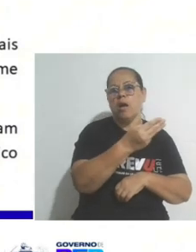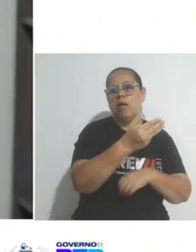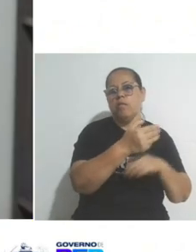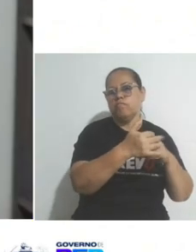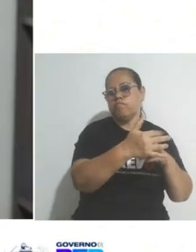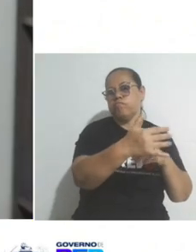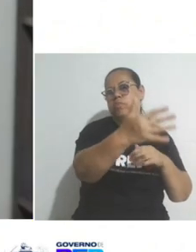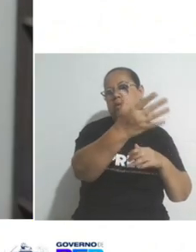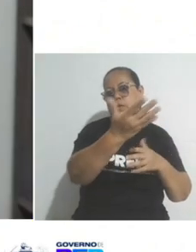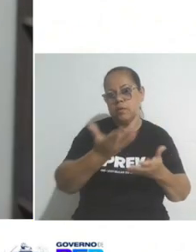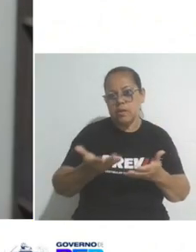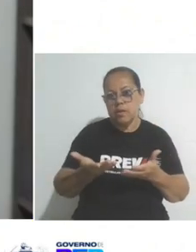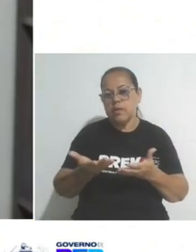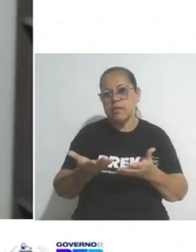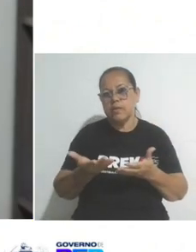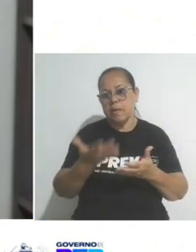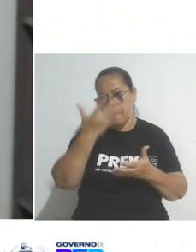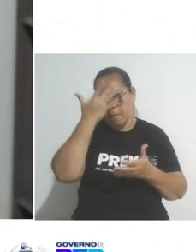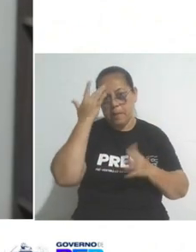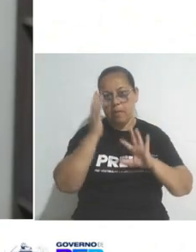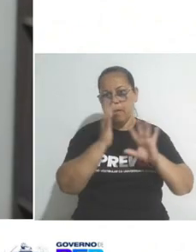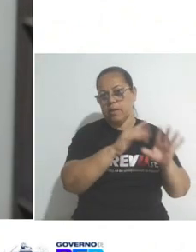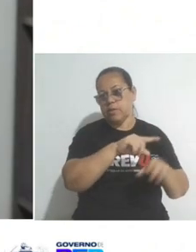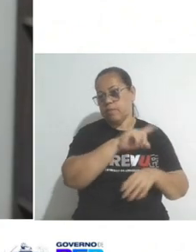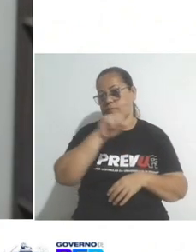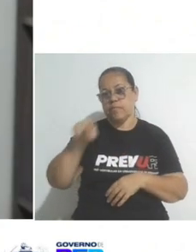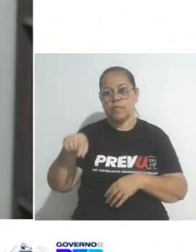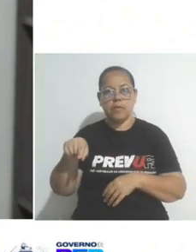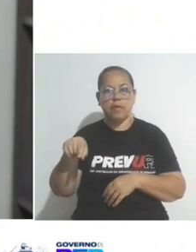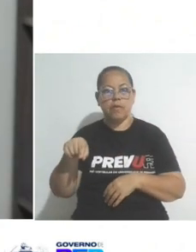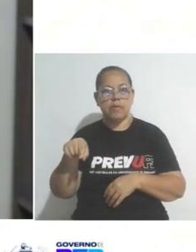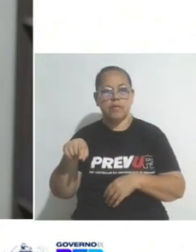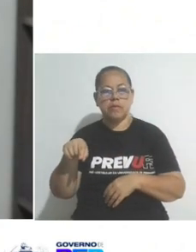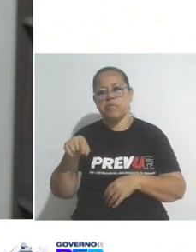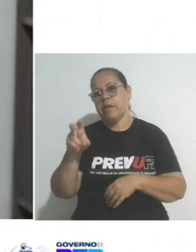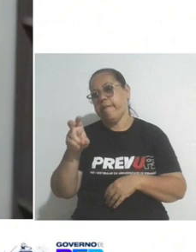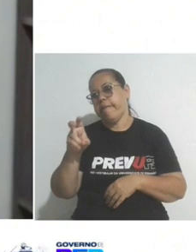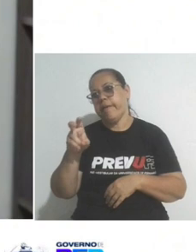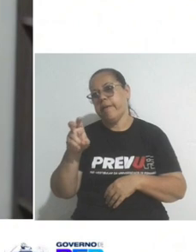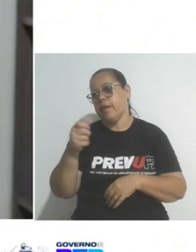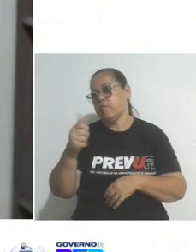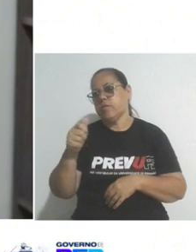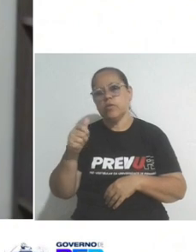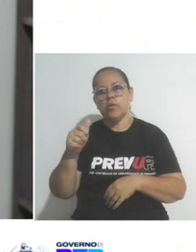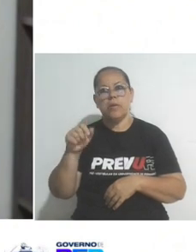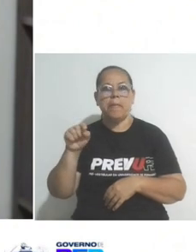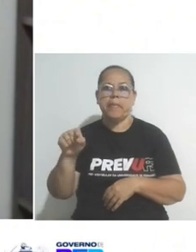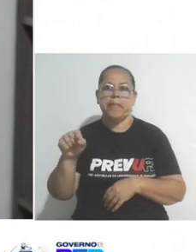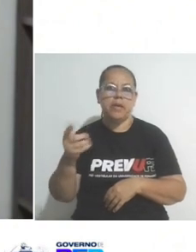.102 imigrantes ilegais e em 2016 apenas 511